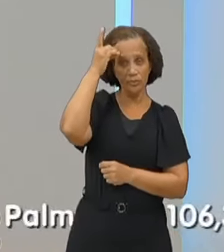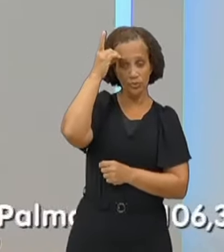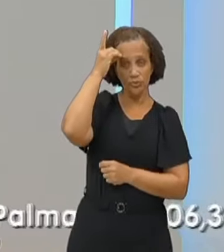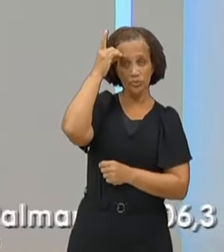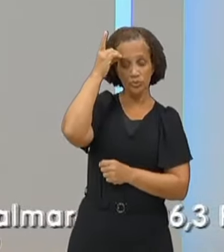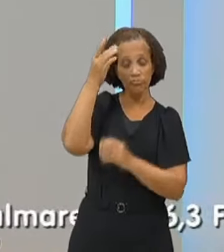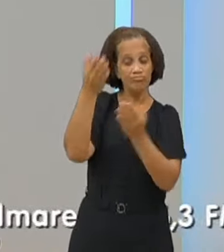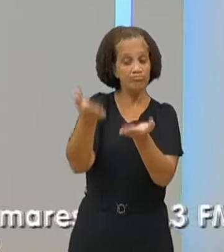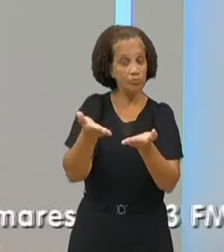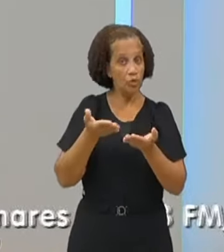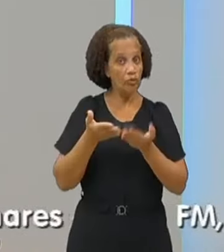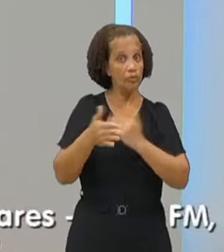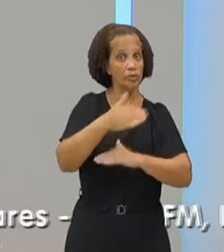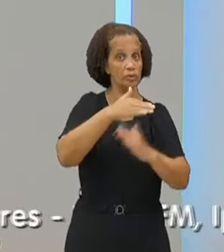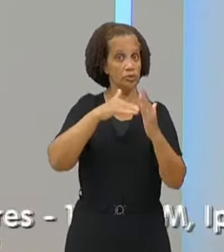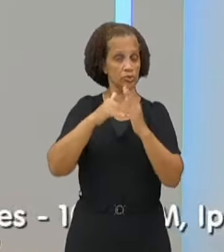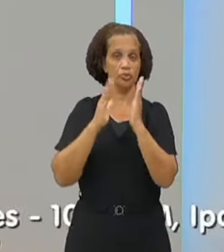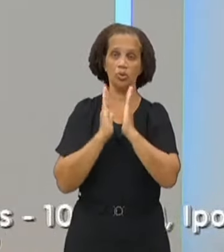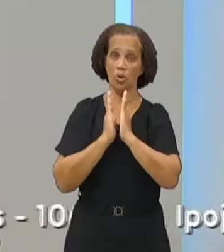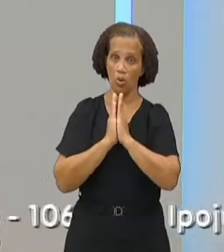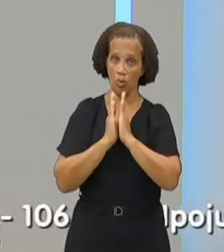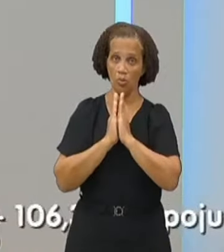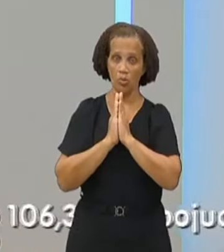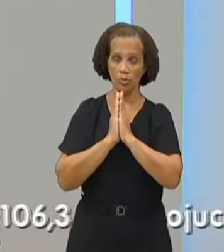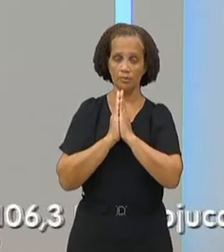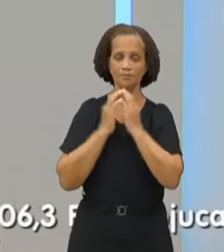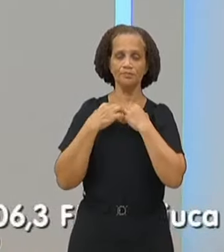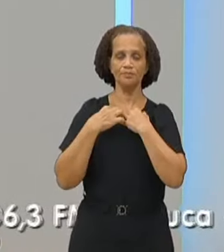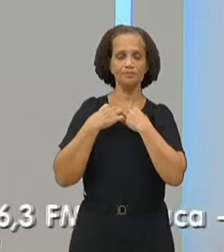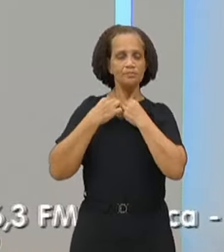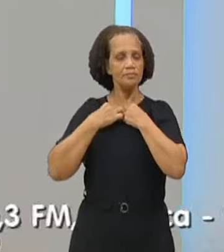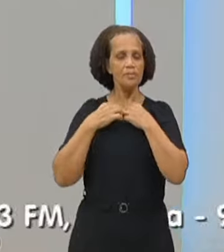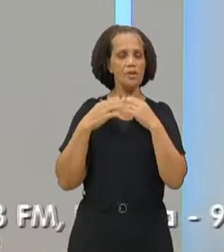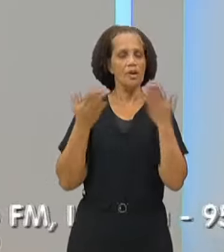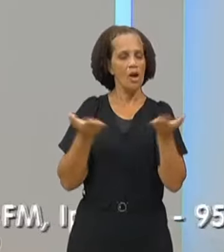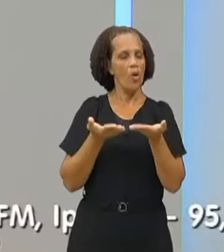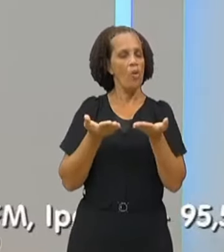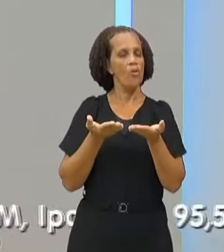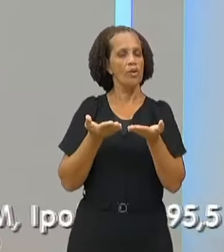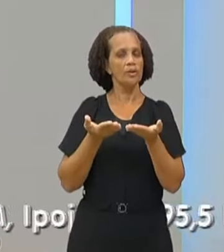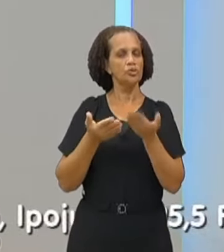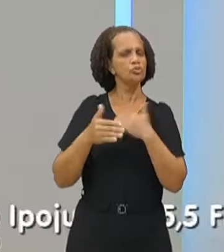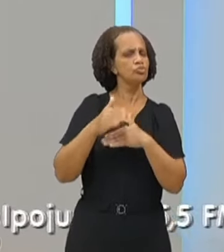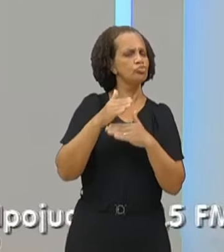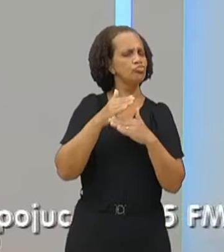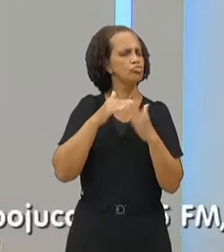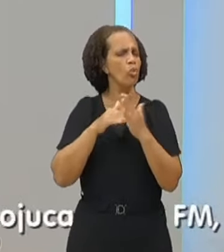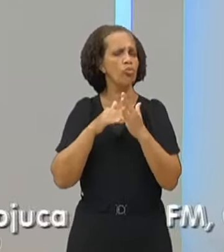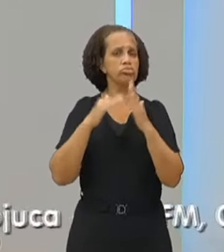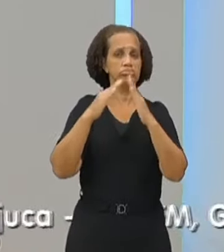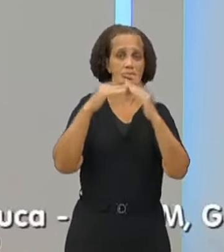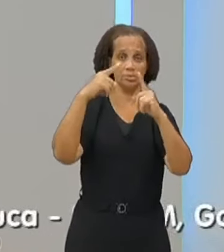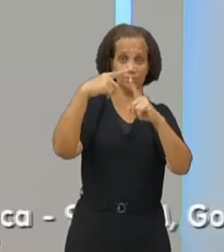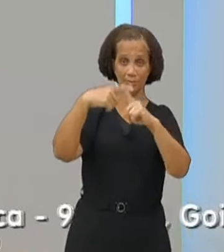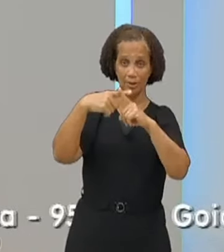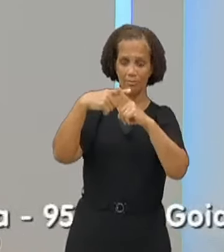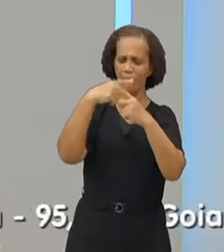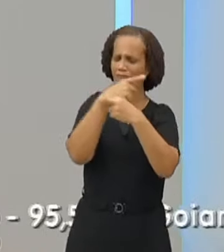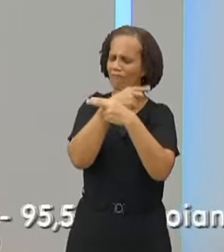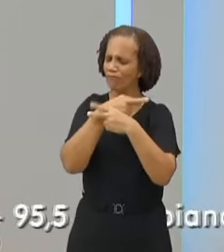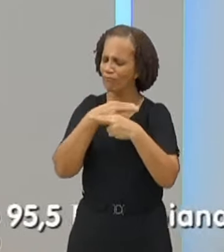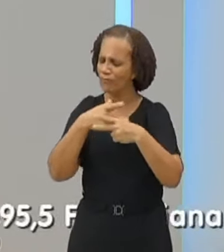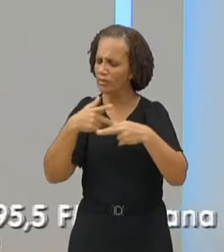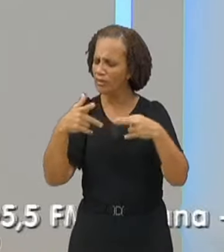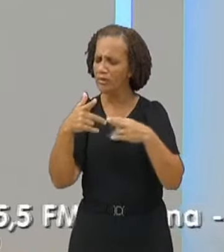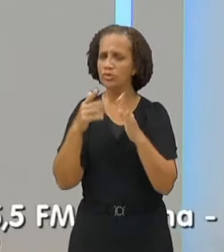nas quartas-feiras estarmos em oração. Neste exato momento, em todos os templos, há milhares de